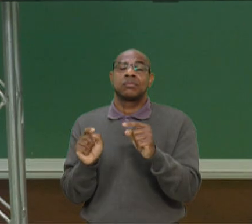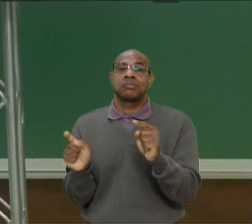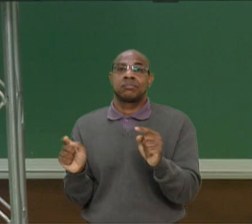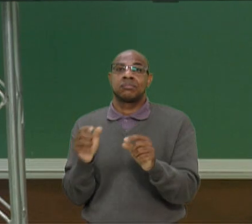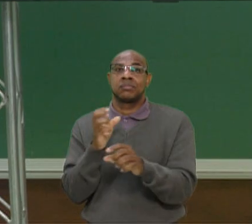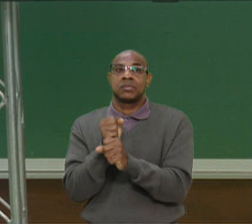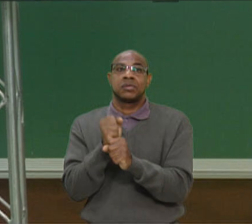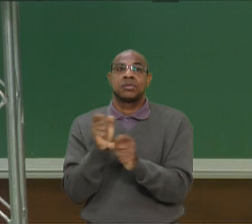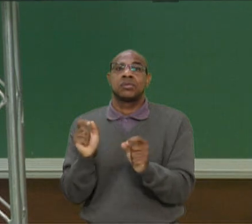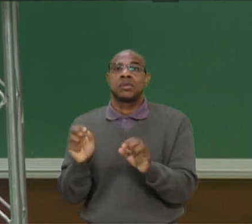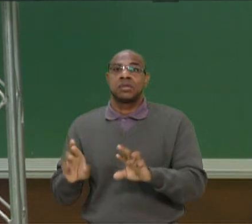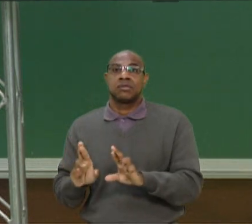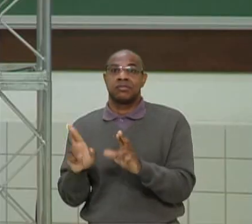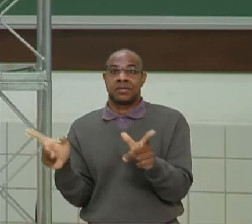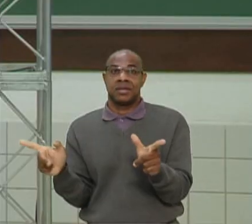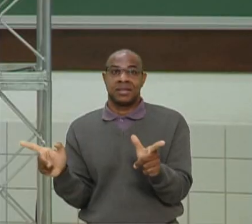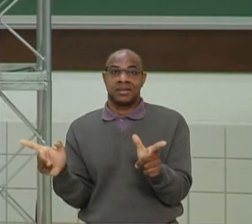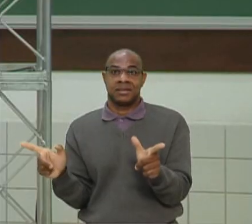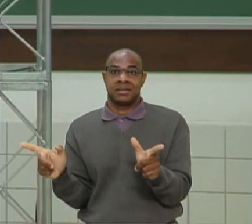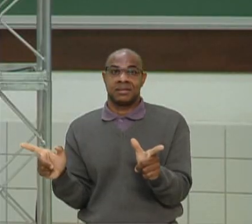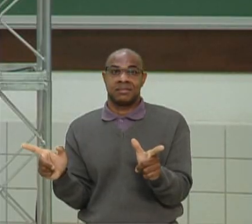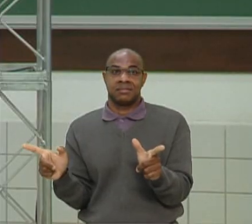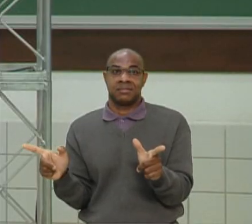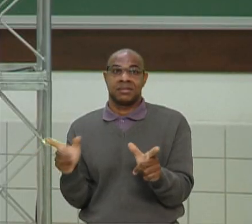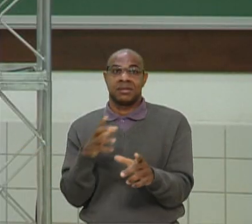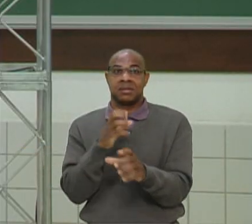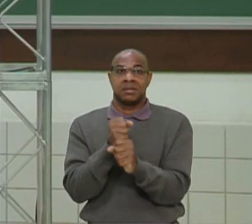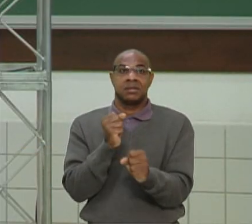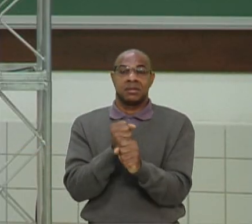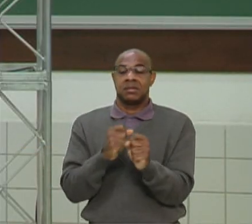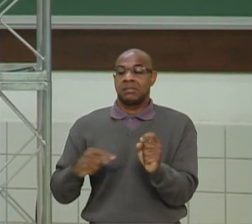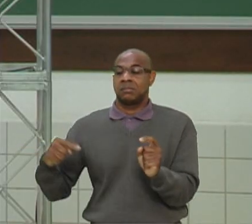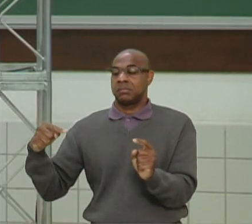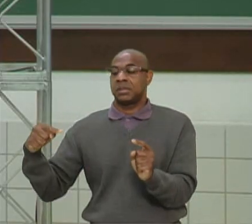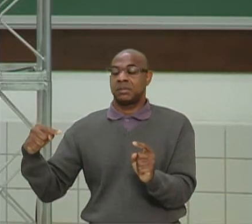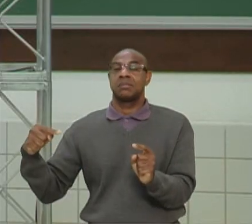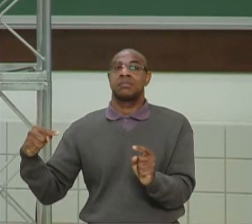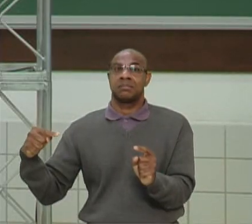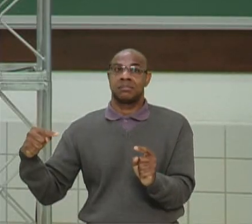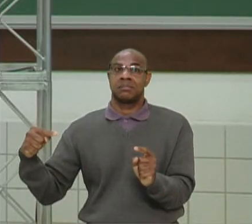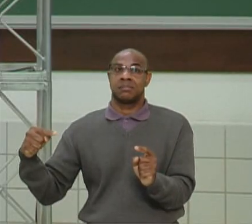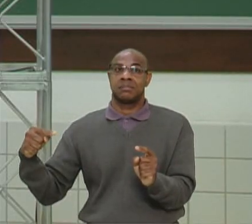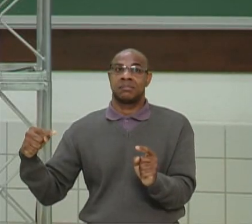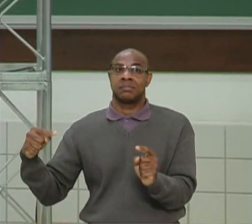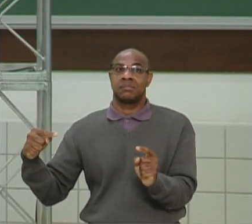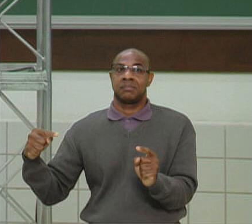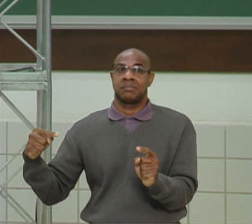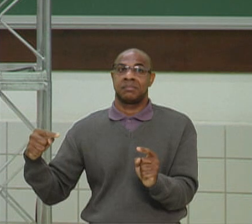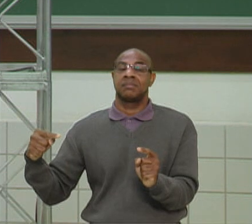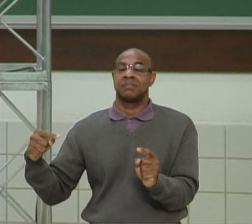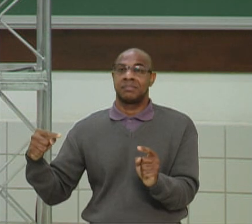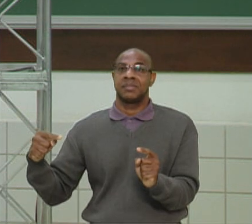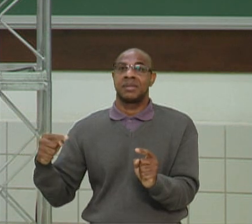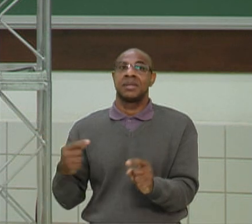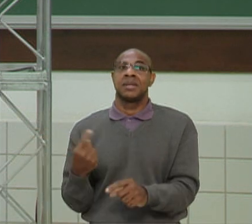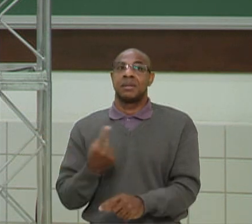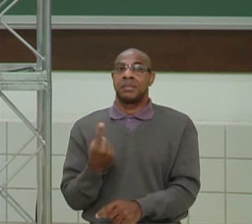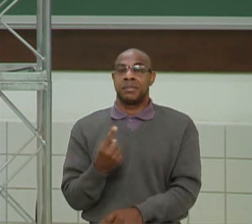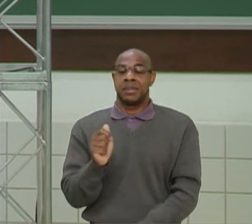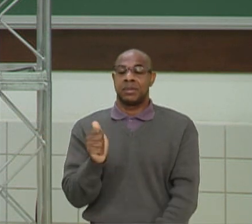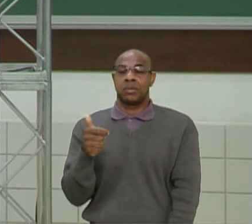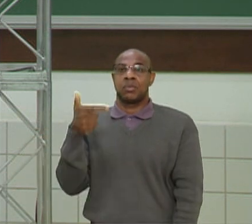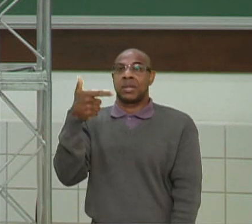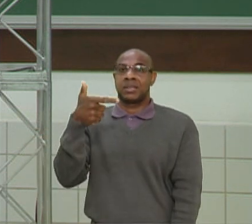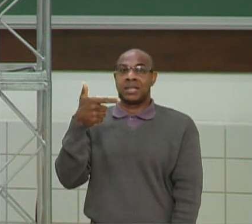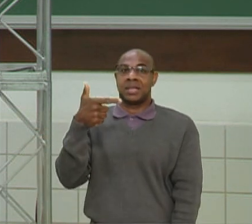produto da diferença. O que que é o produto da soma pela diferença? primeiro ao quadrado menos o segundo